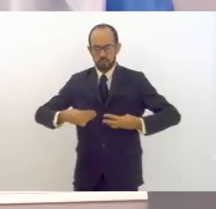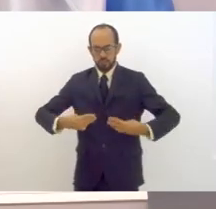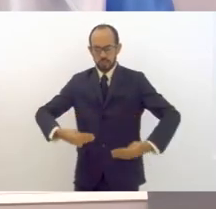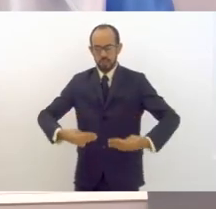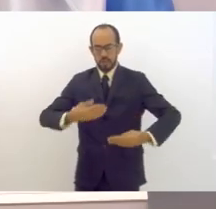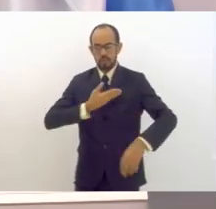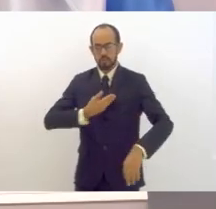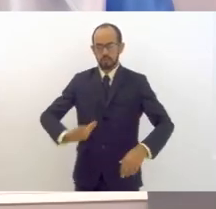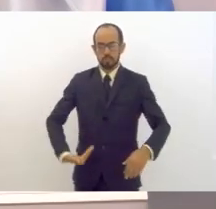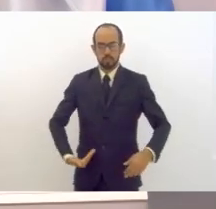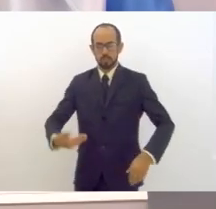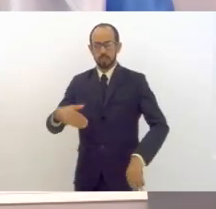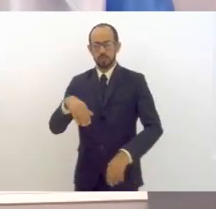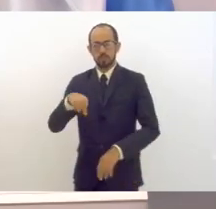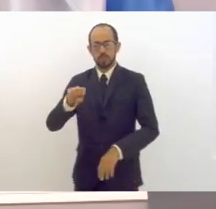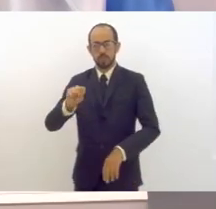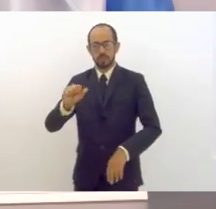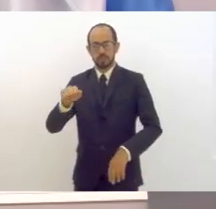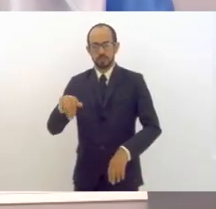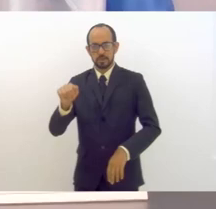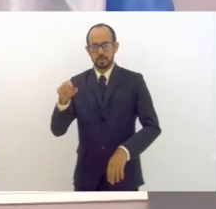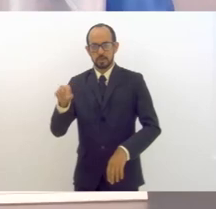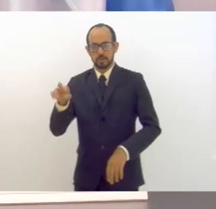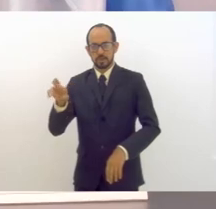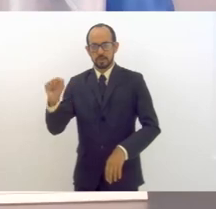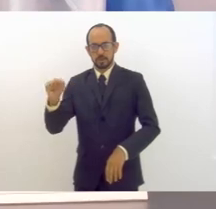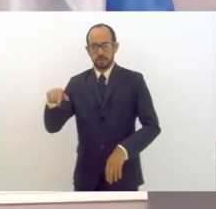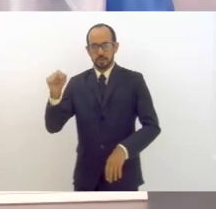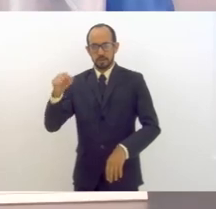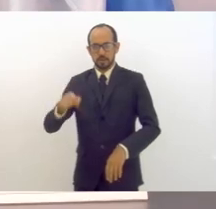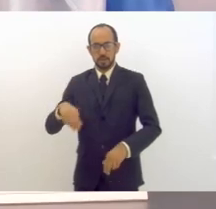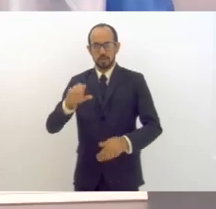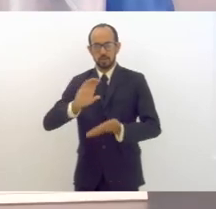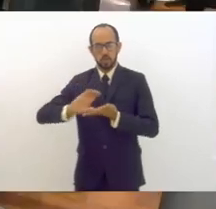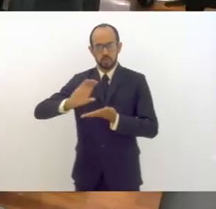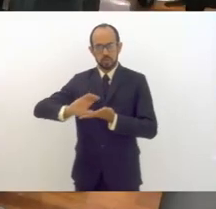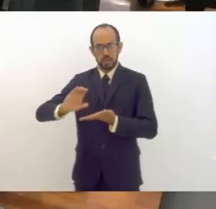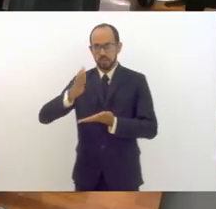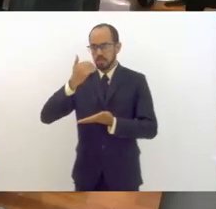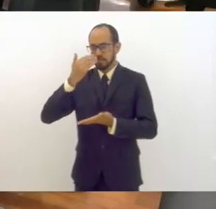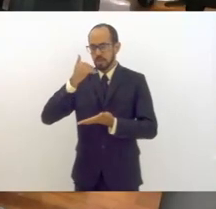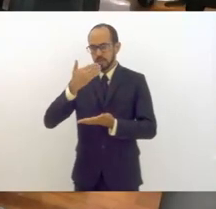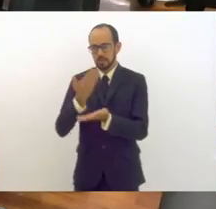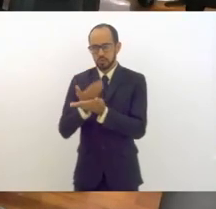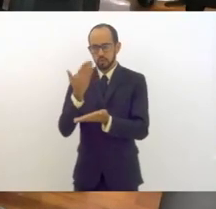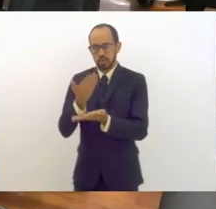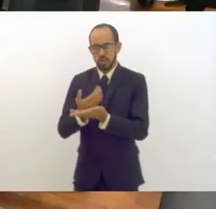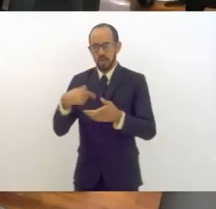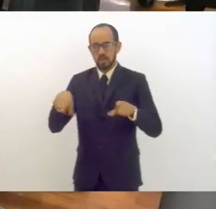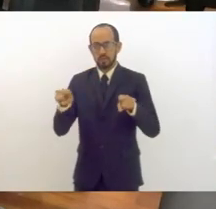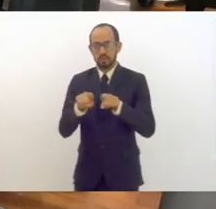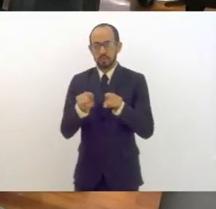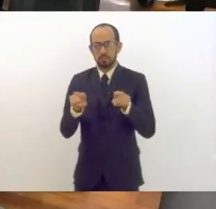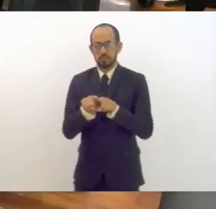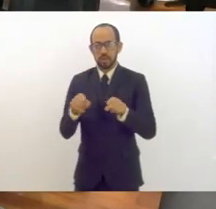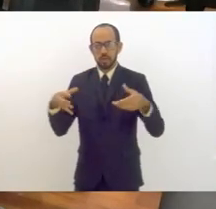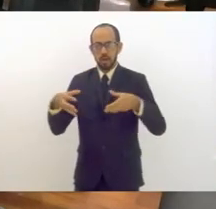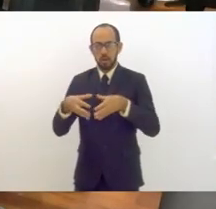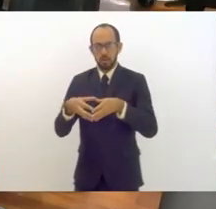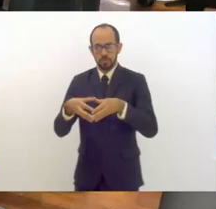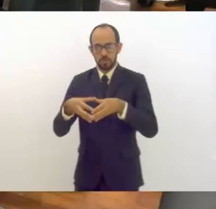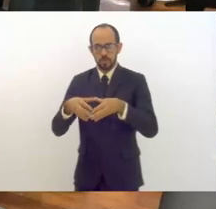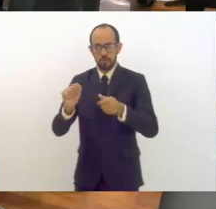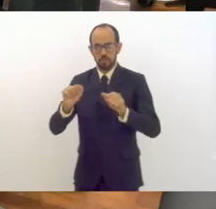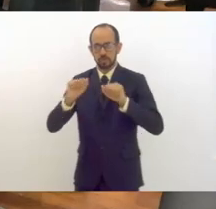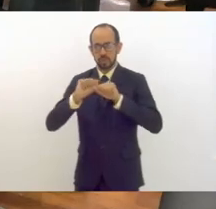da Sandra Pedroso, do Conselho de Alimentação Escolar, e também da Comissão de Assistentes